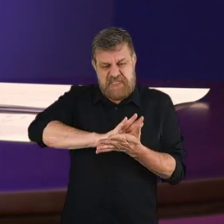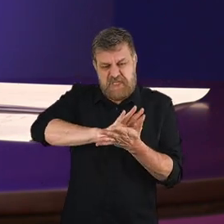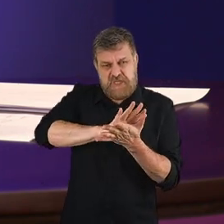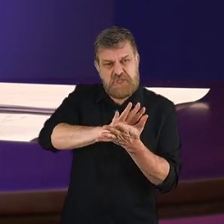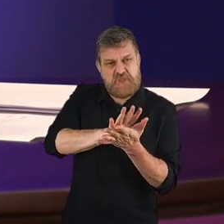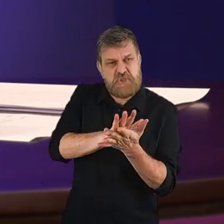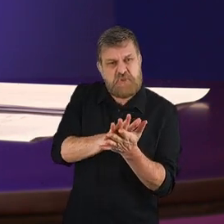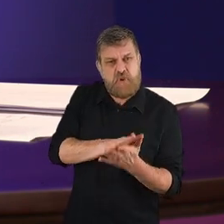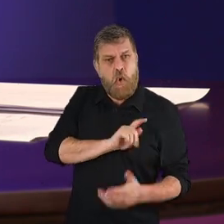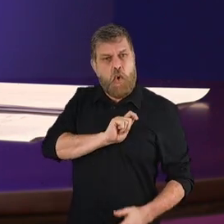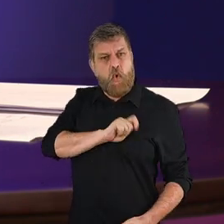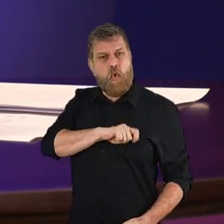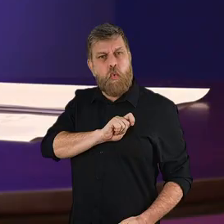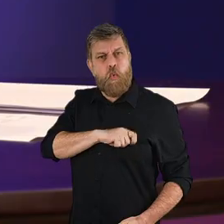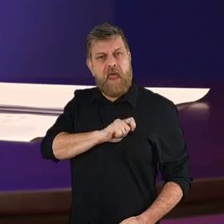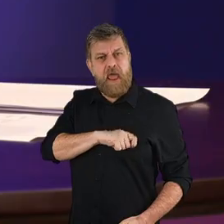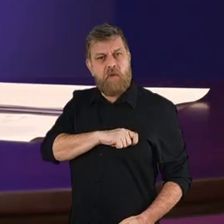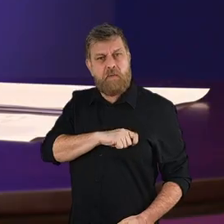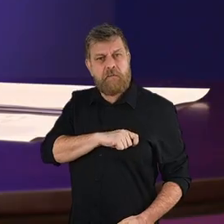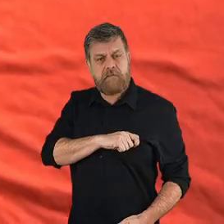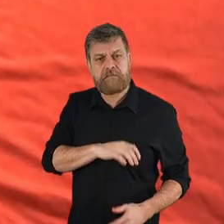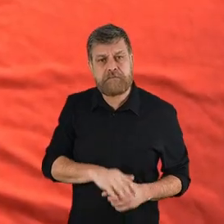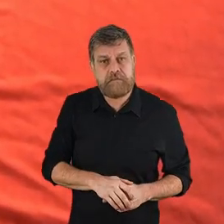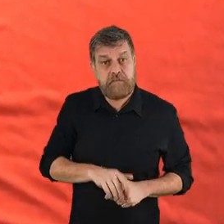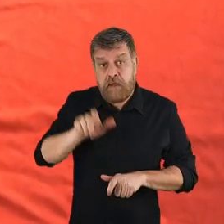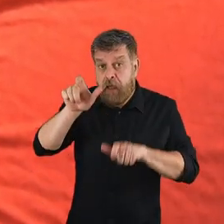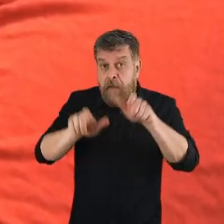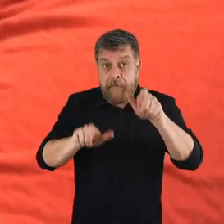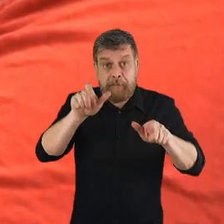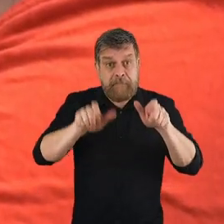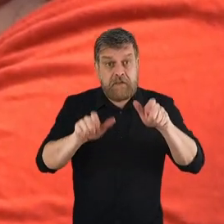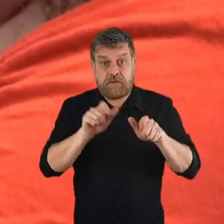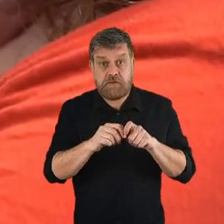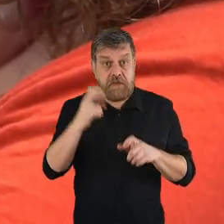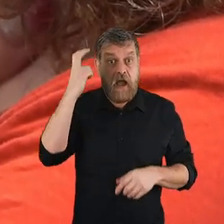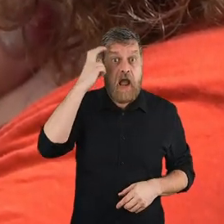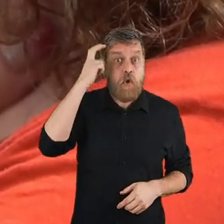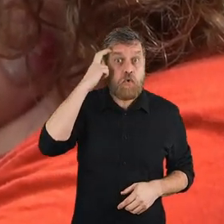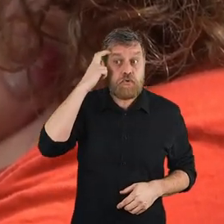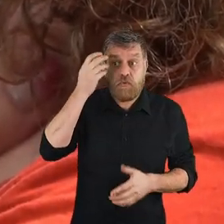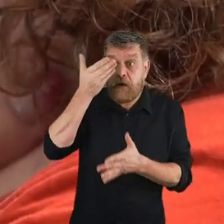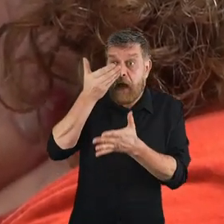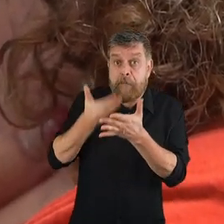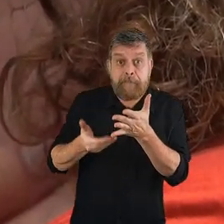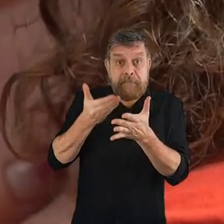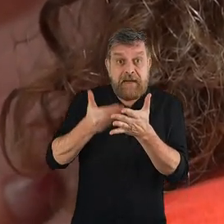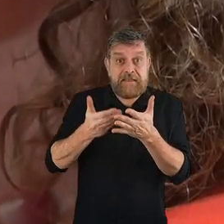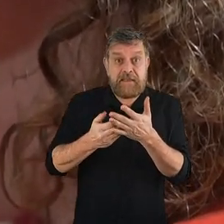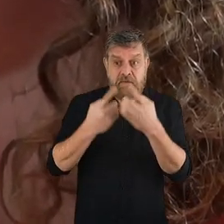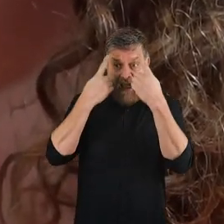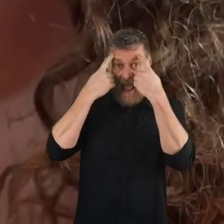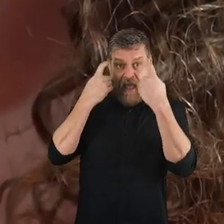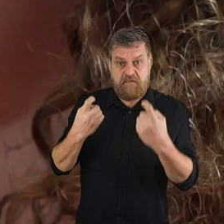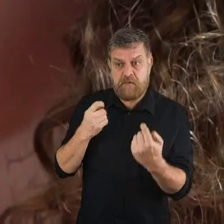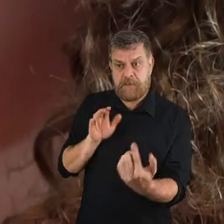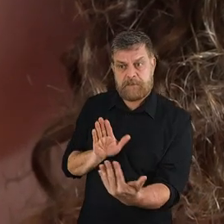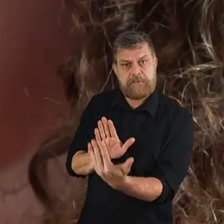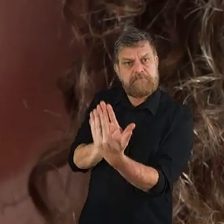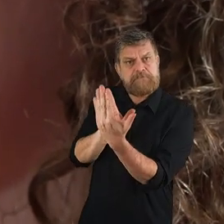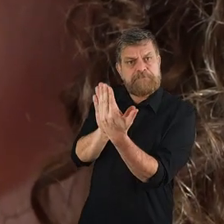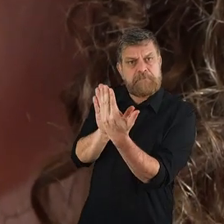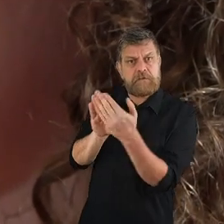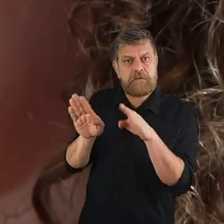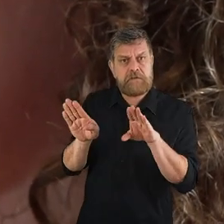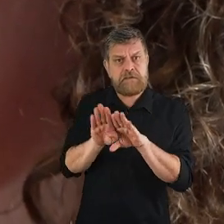possível, mais cruel, certo? São pessoas que não têm mais contato nem com a sua cultura, mais expostas à violência, né? Enfim,